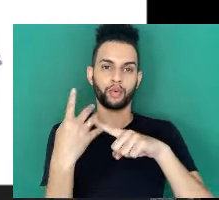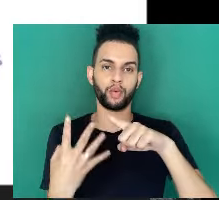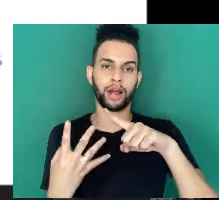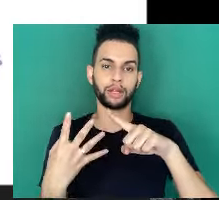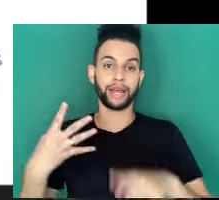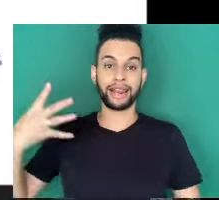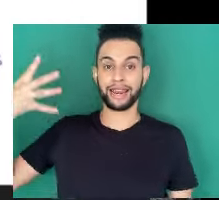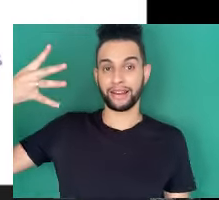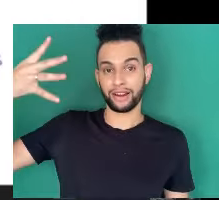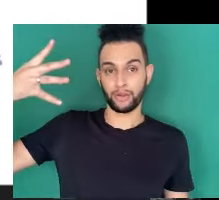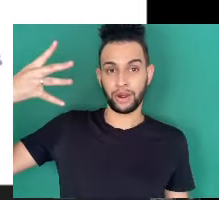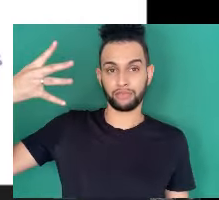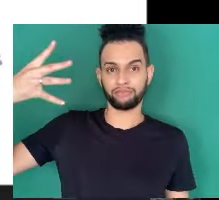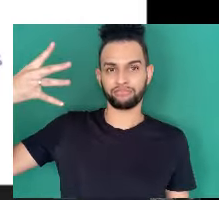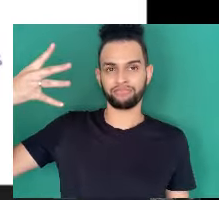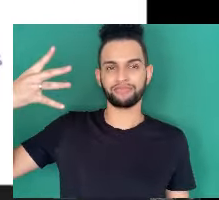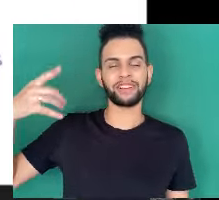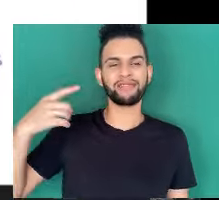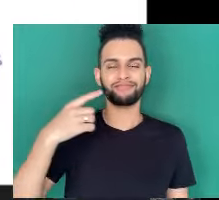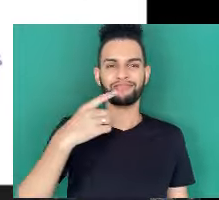científica, ele dá